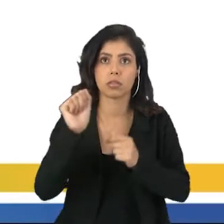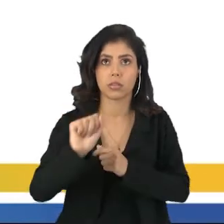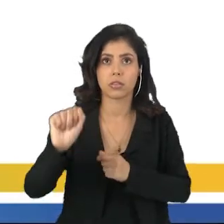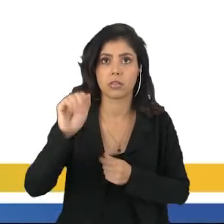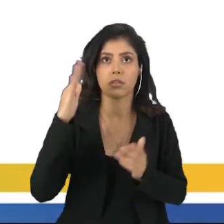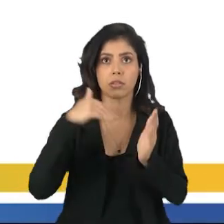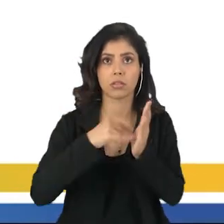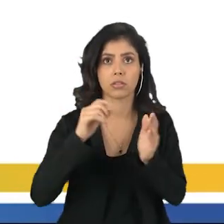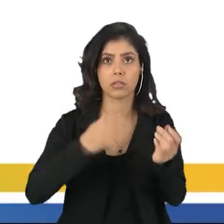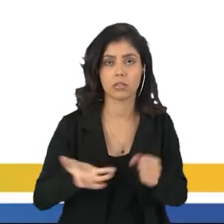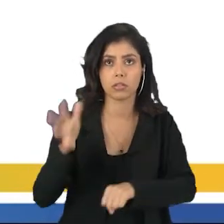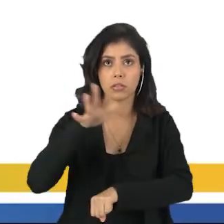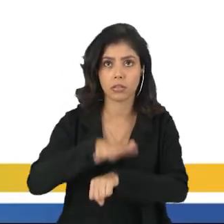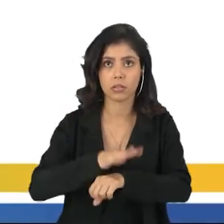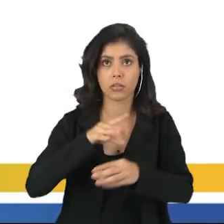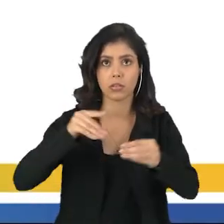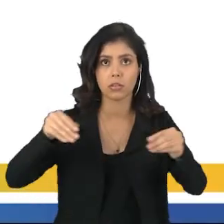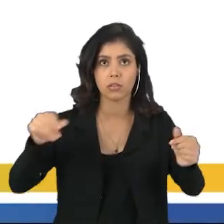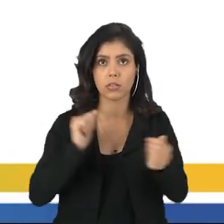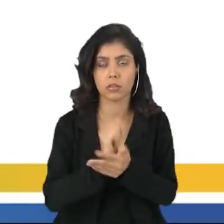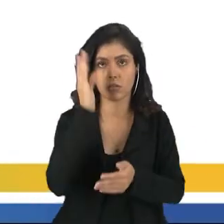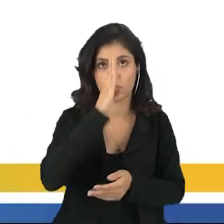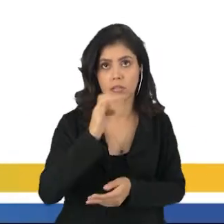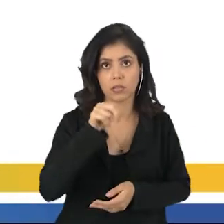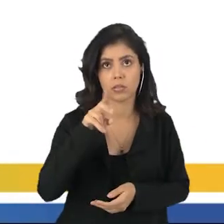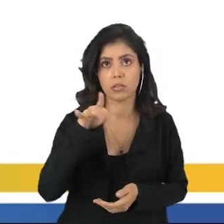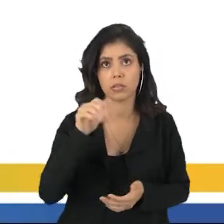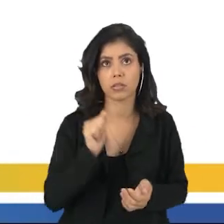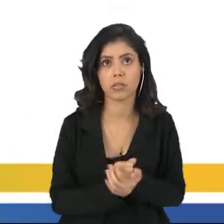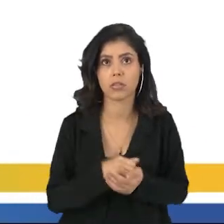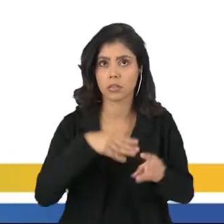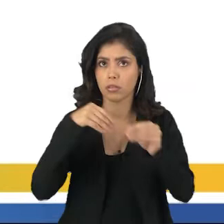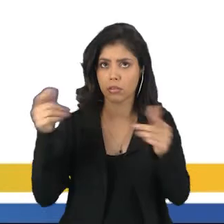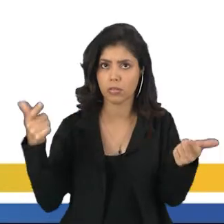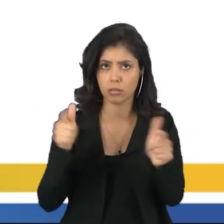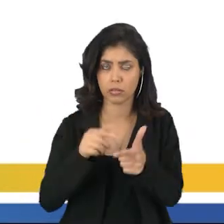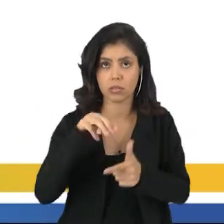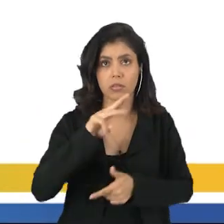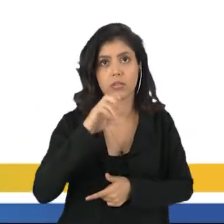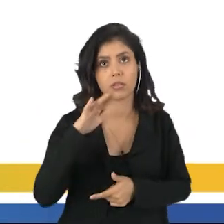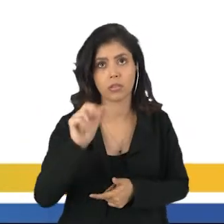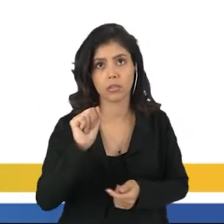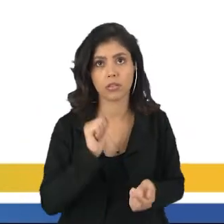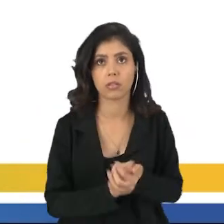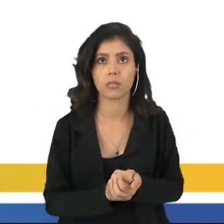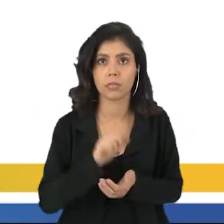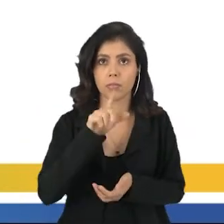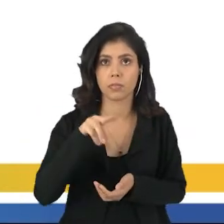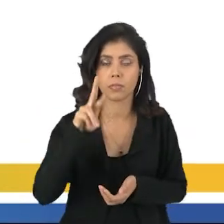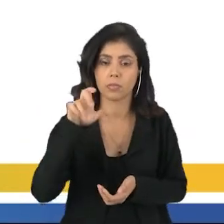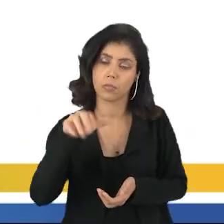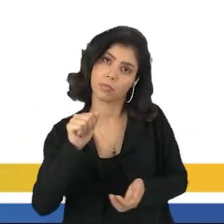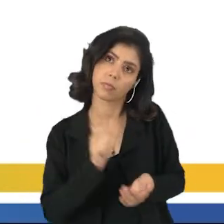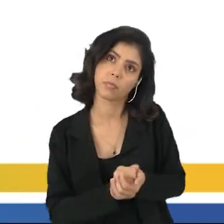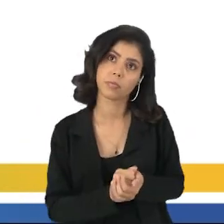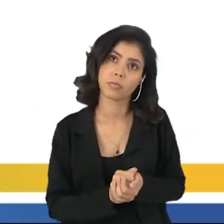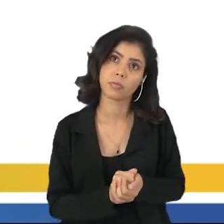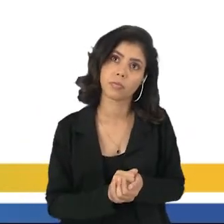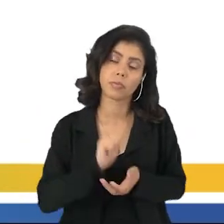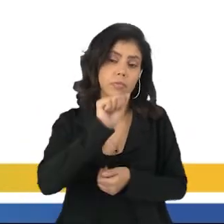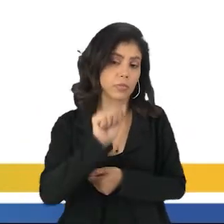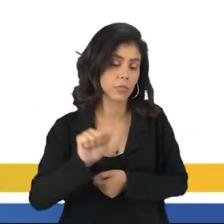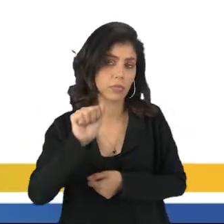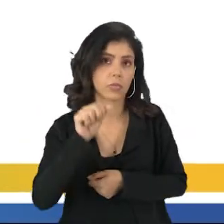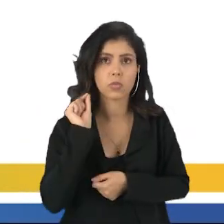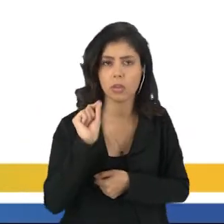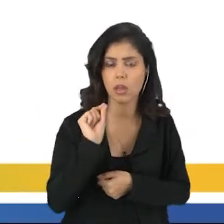colônias em territórios mais extensos, como o Brasil, Angola, e em territórios menores, como o caso de Macau e Malaca, na Ásia.